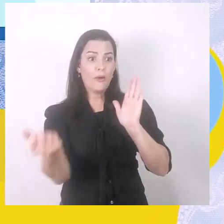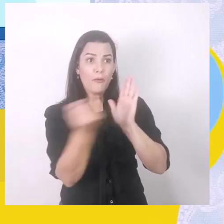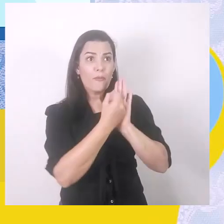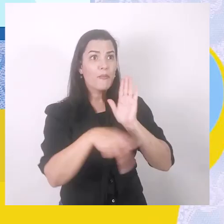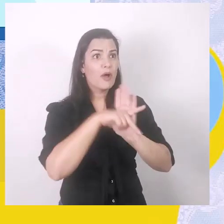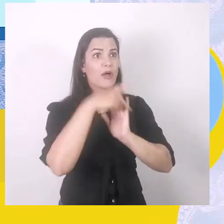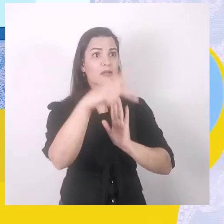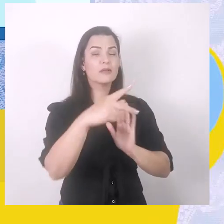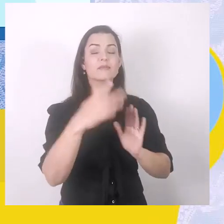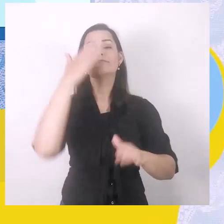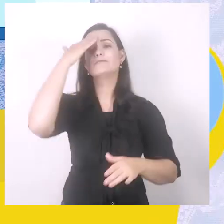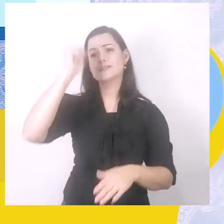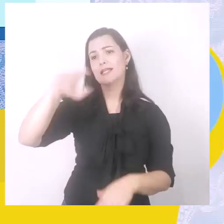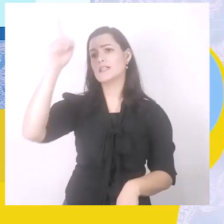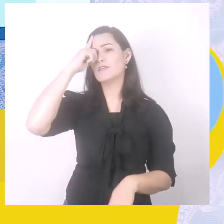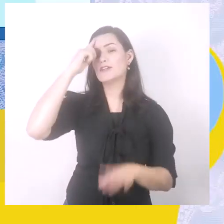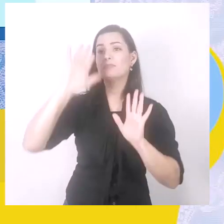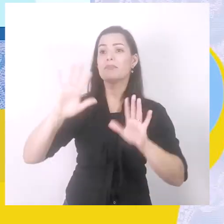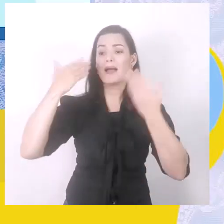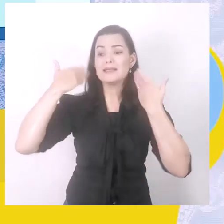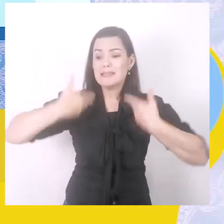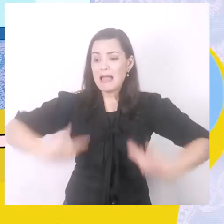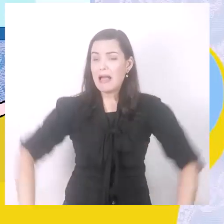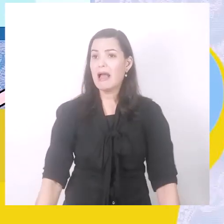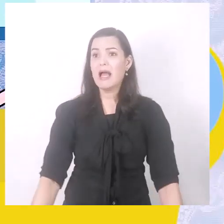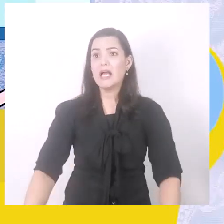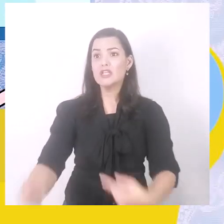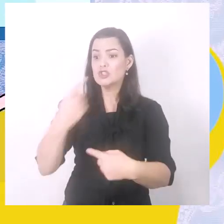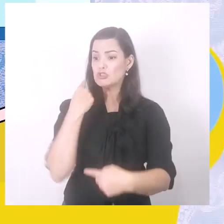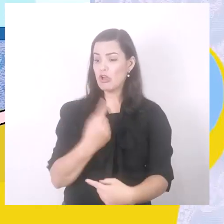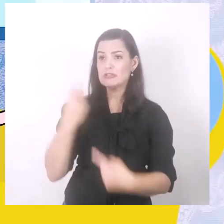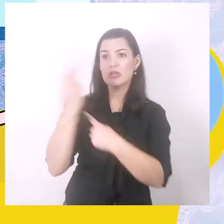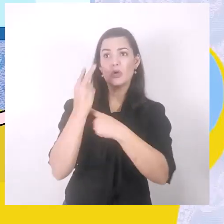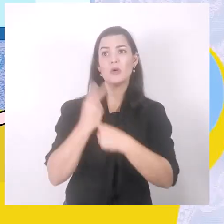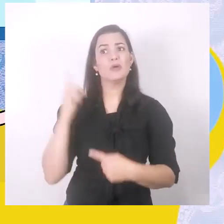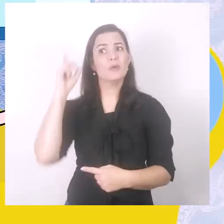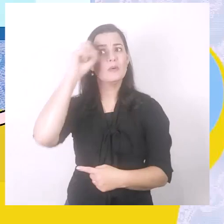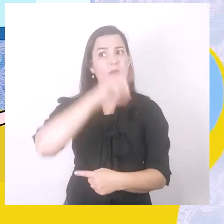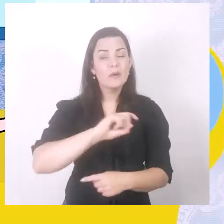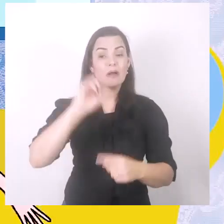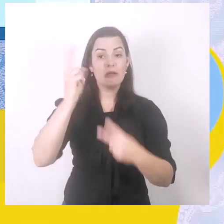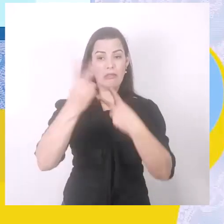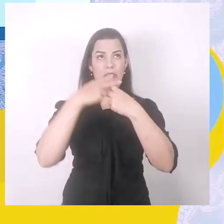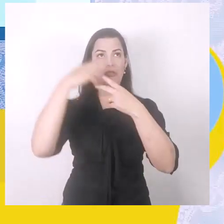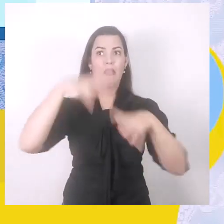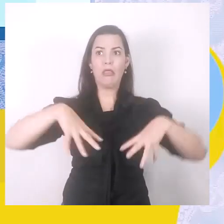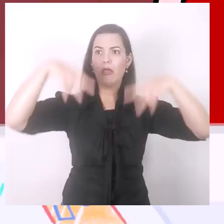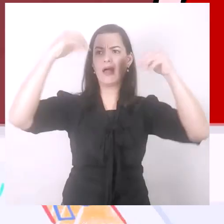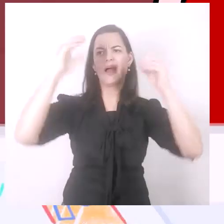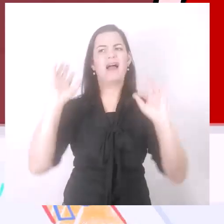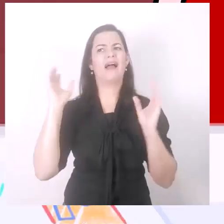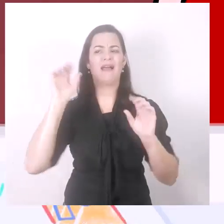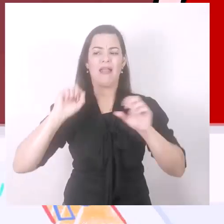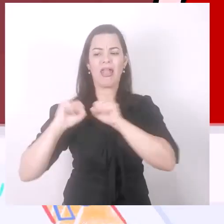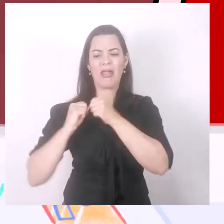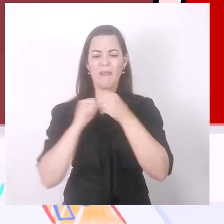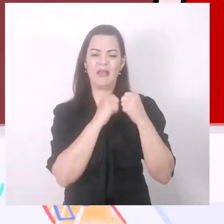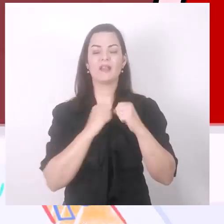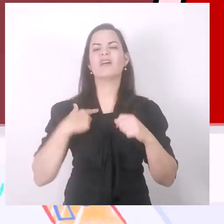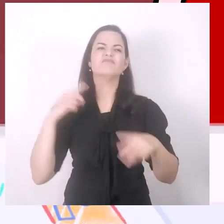cabelo daquele tamanho sozinha, trancada no palácio? Tava um horror, cheio de ponta, todo quebrado. Eu radicalizei. Você está